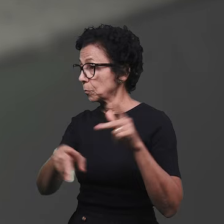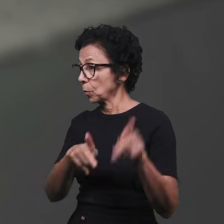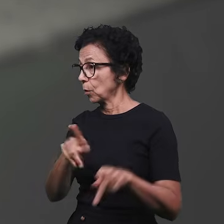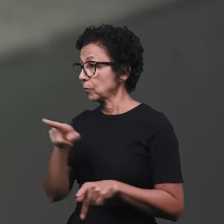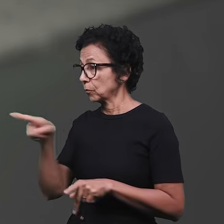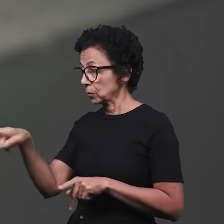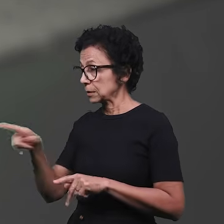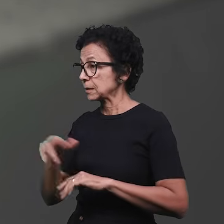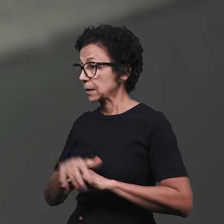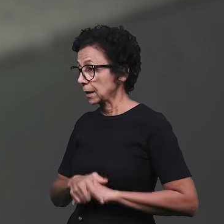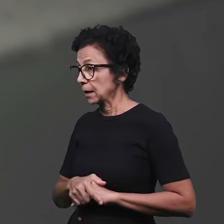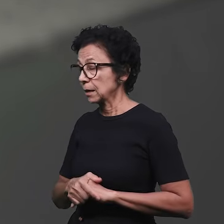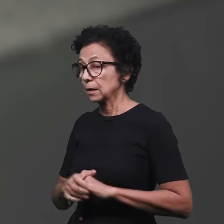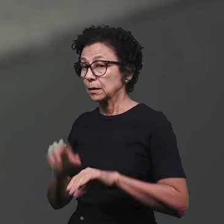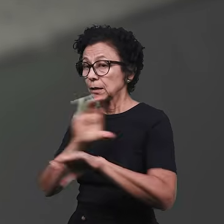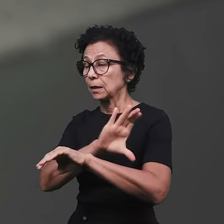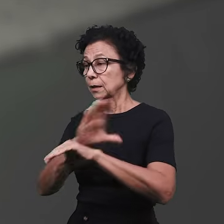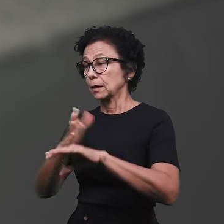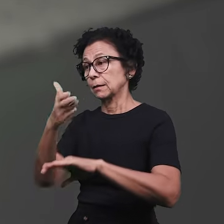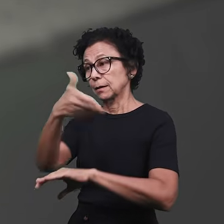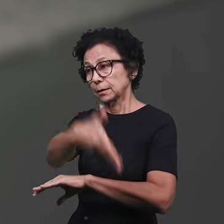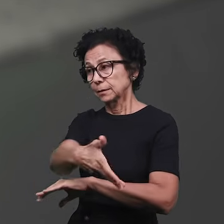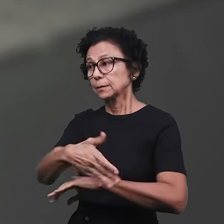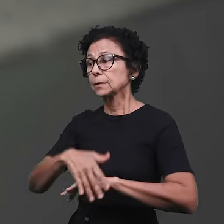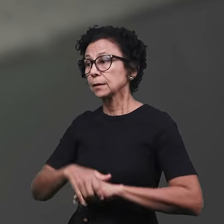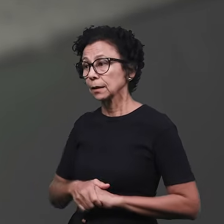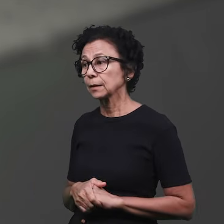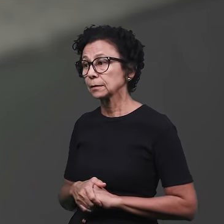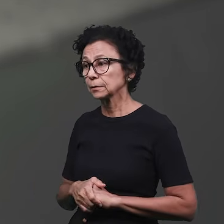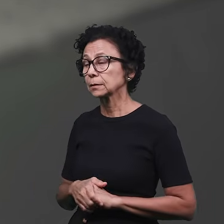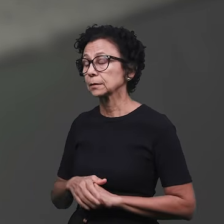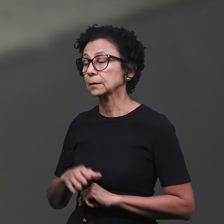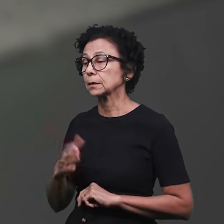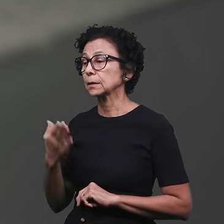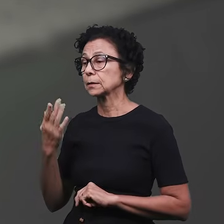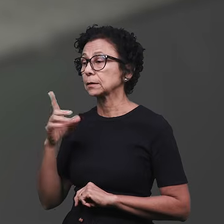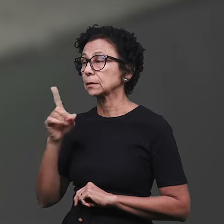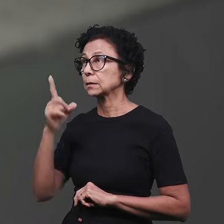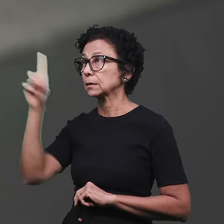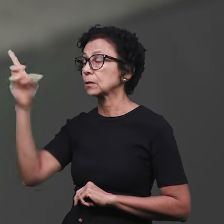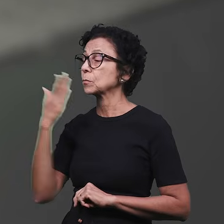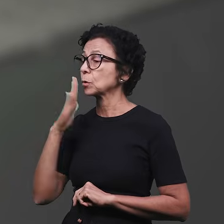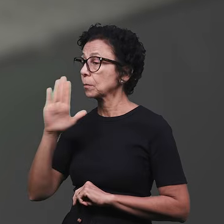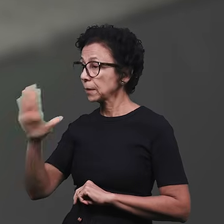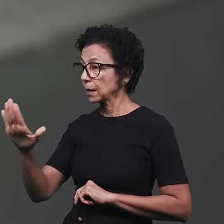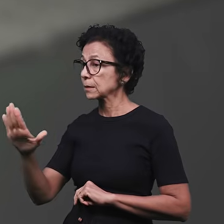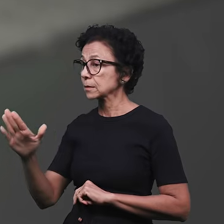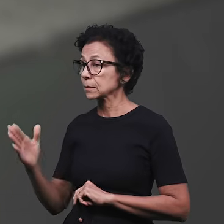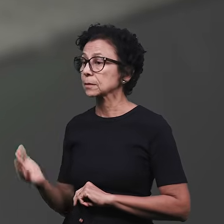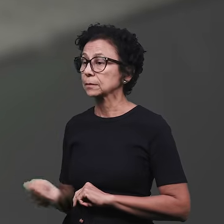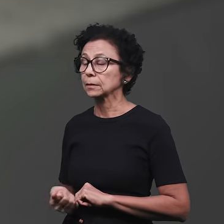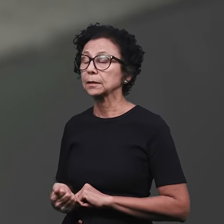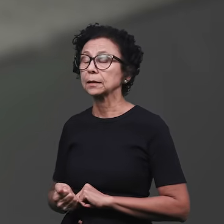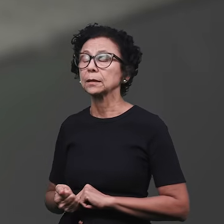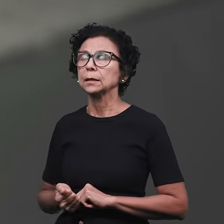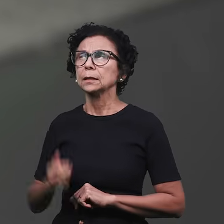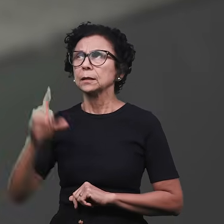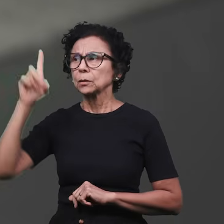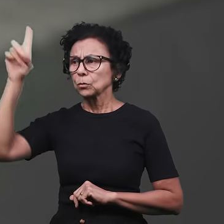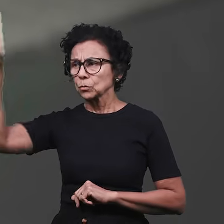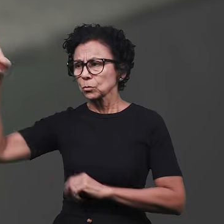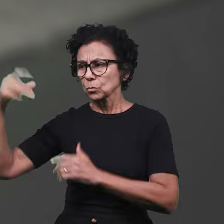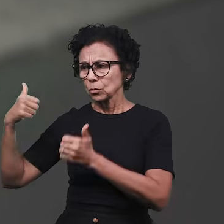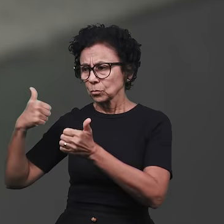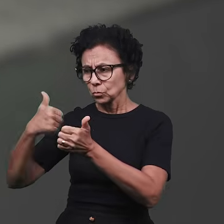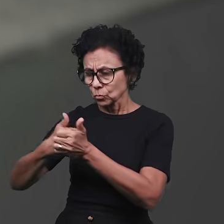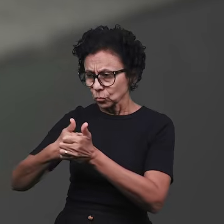que o Senhor jurou a teus pais lhes dar, e tu os farás herdá-la. O Senhor, pois, é aquele que vai adiante de ti,